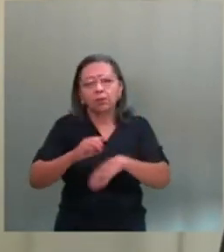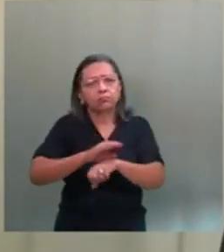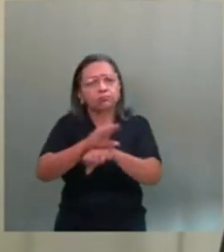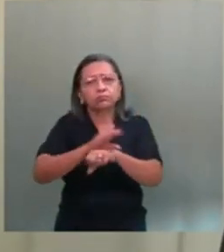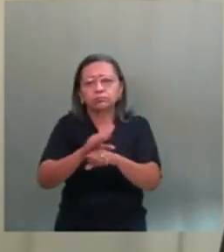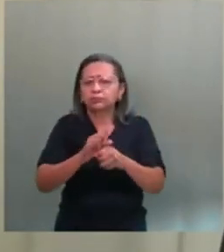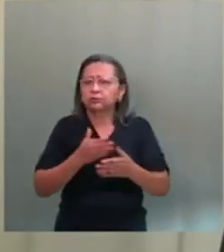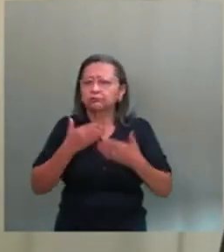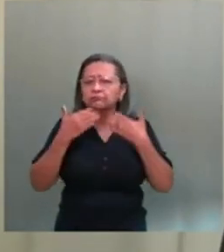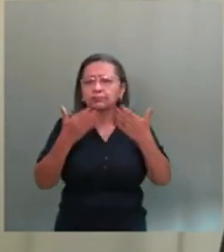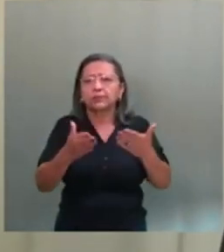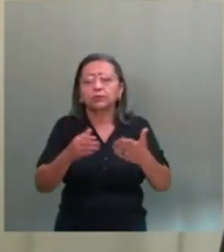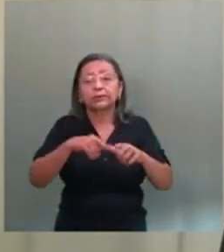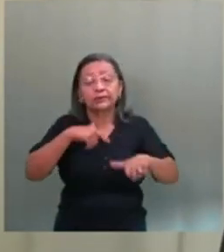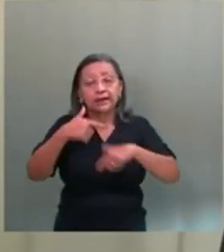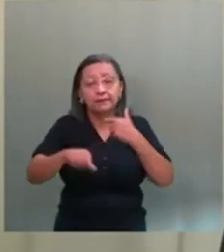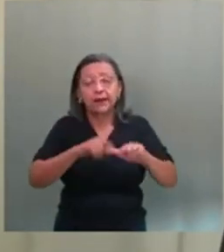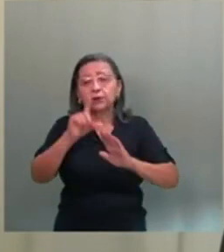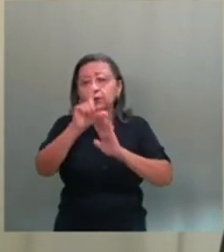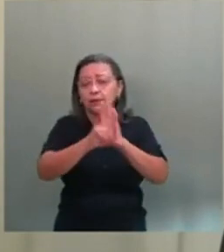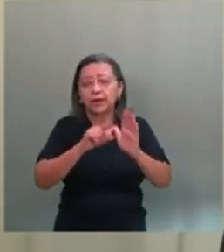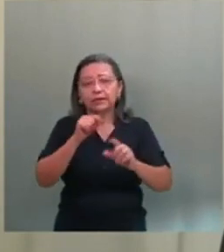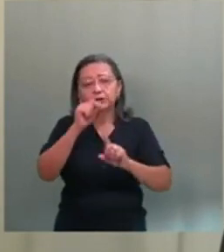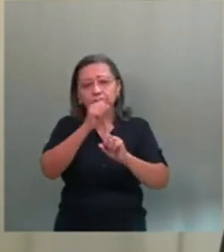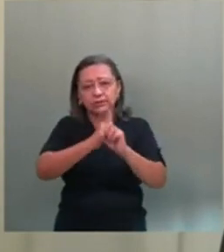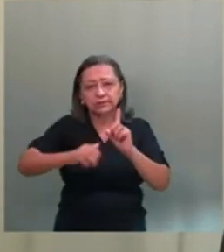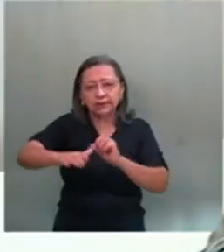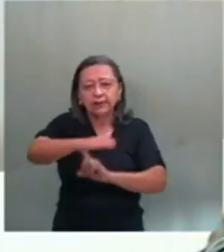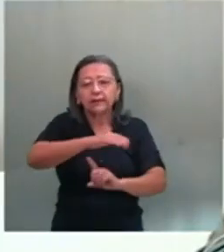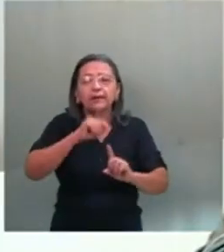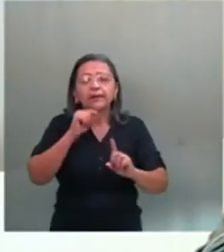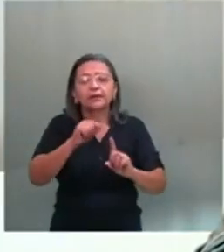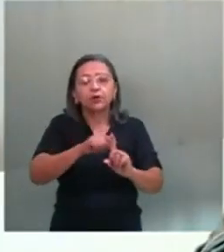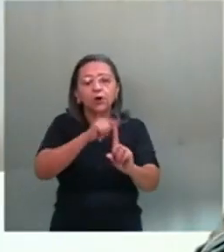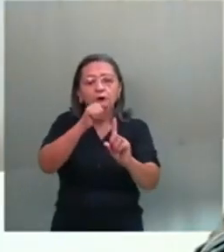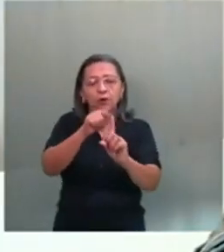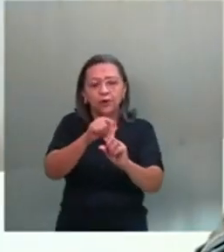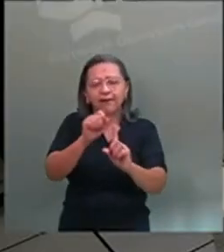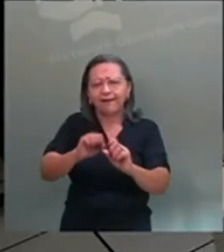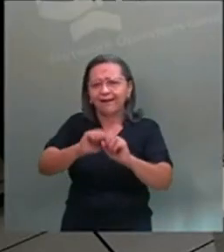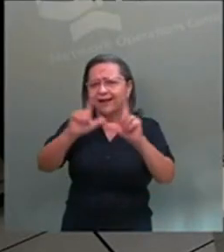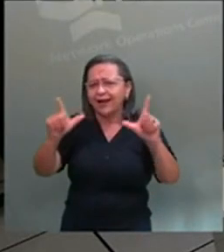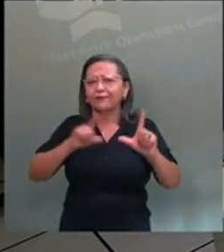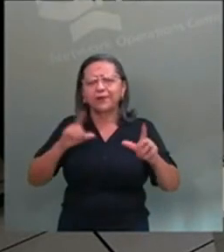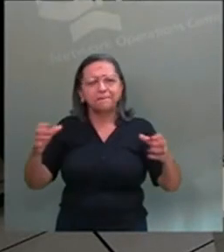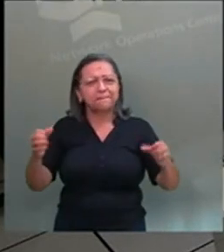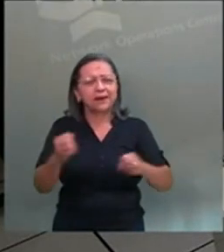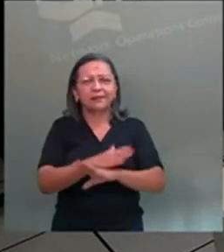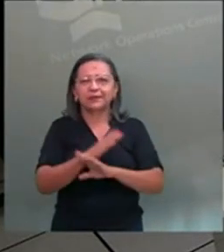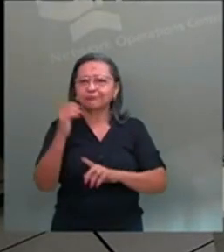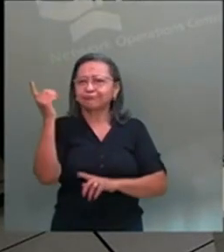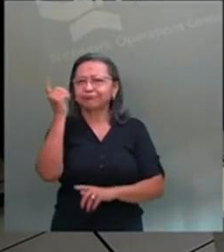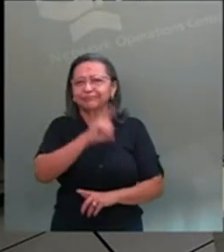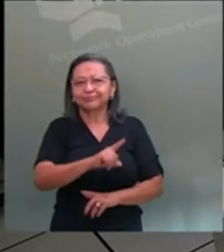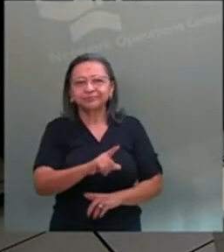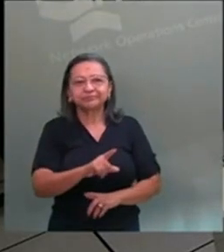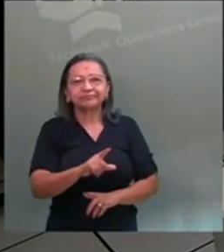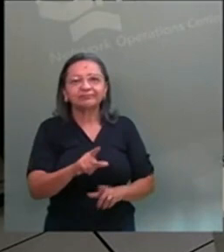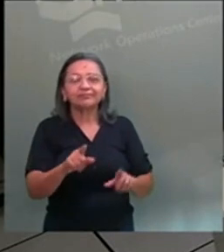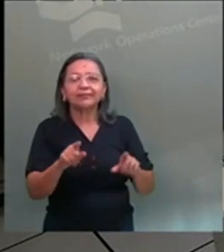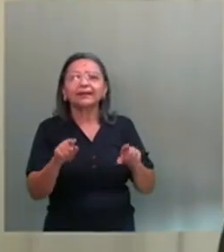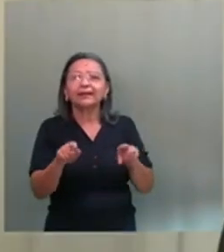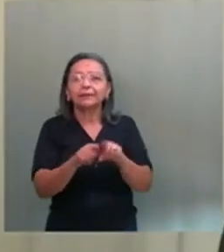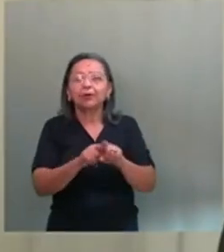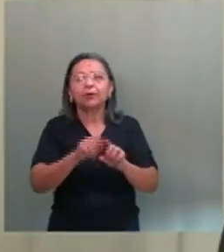contas do trabalho legislativo à sociedade. E esse objetivo, claro, foi plenamente alcançado, inclusive